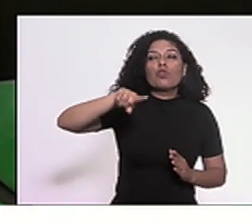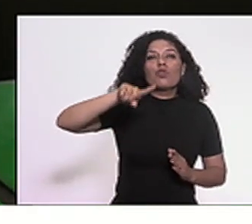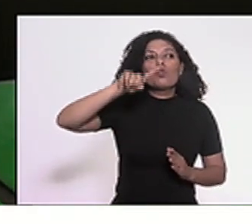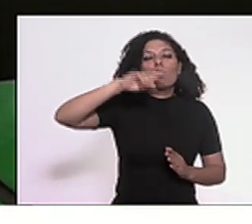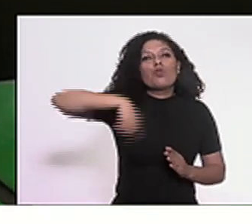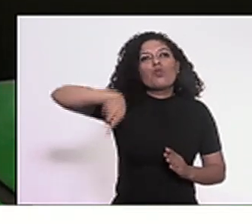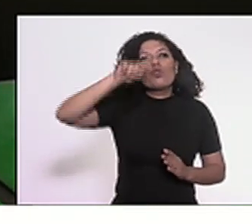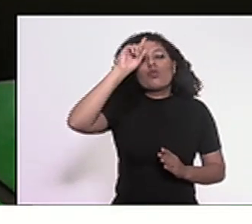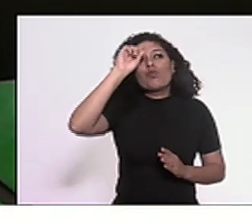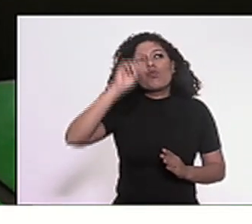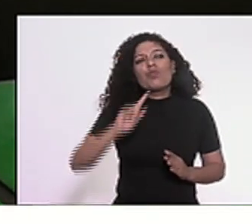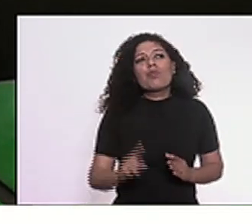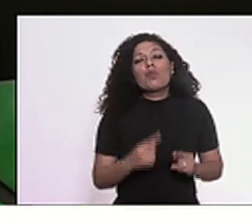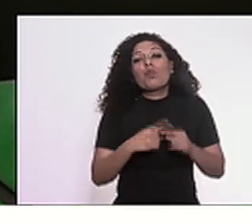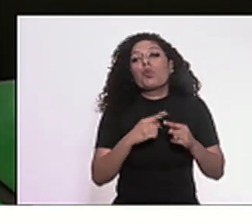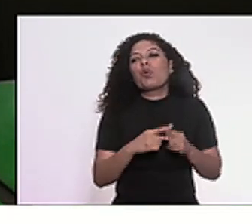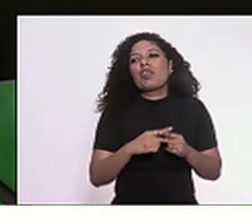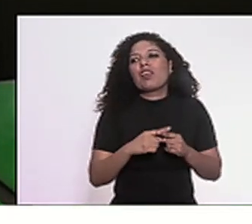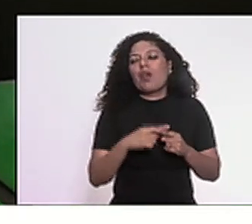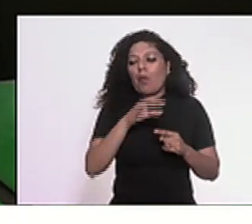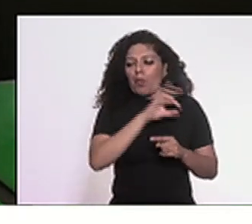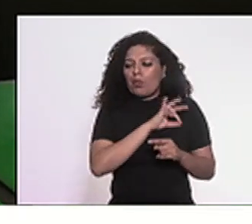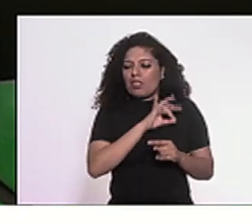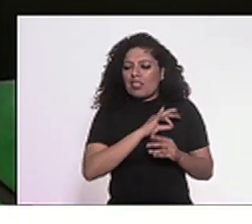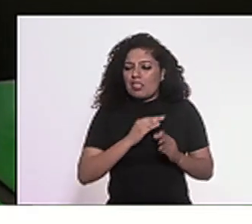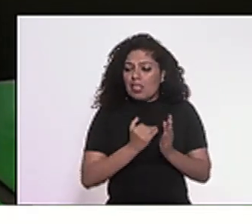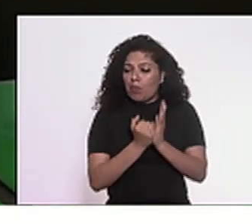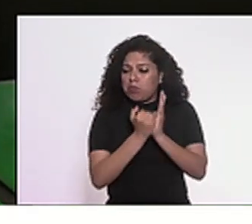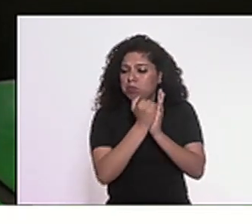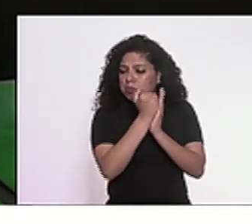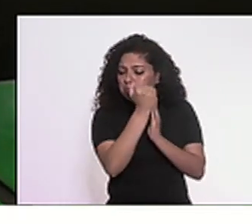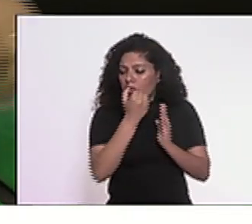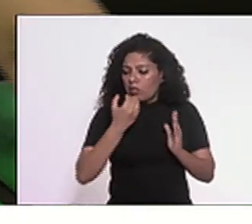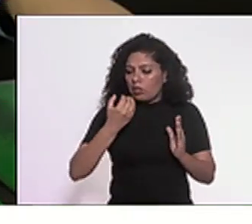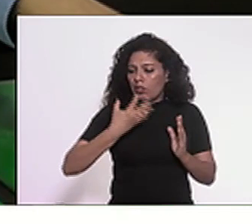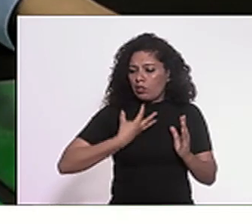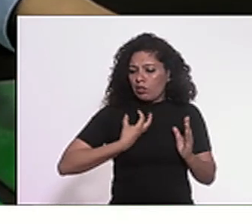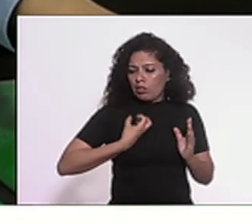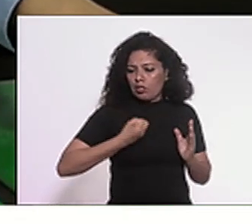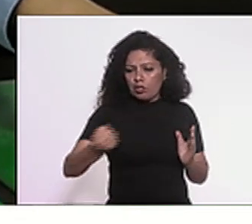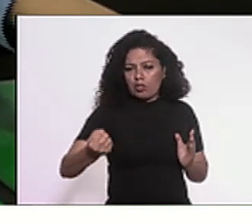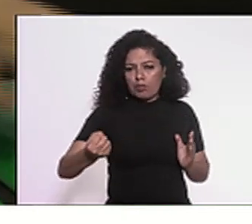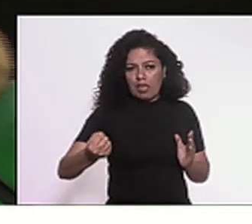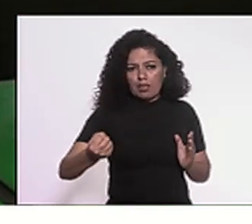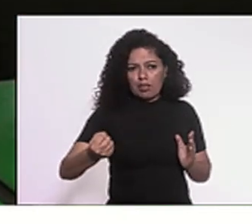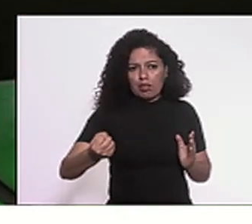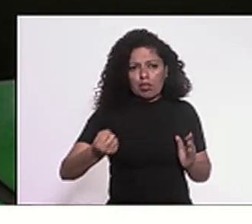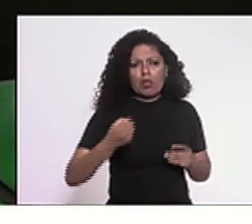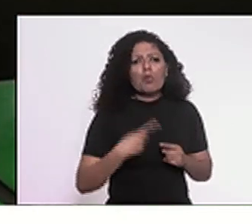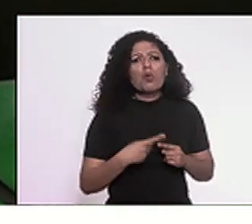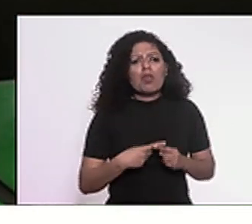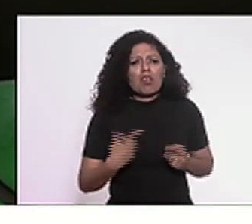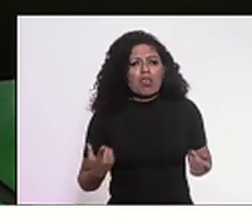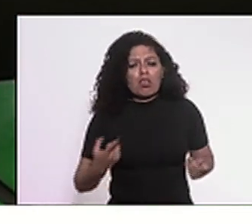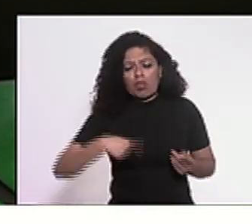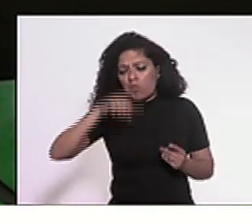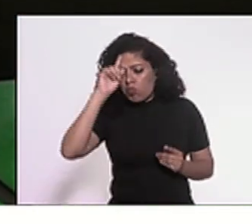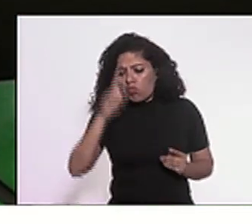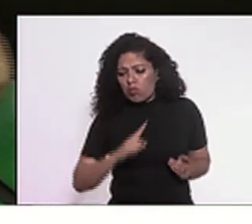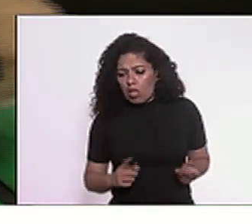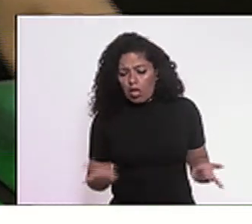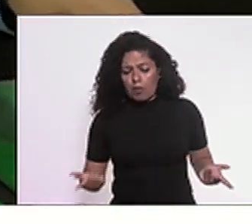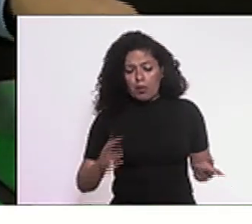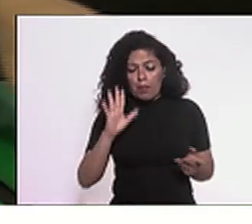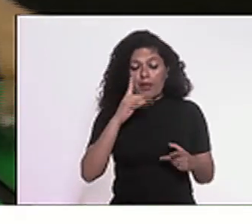tais policiais se suicidem. Mas eu posso dizer, falando em nome dos meus associados, que um dos grandes